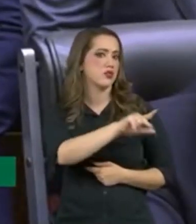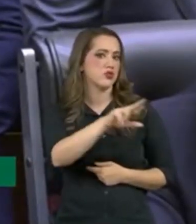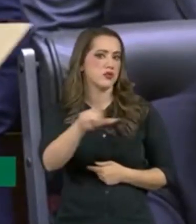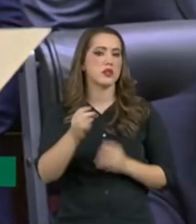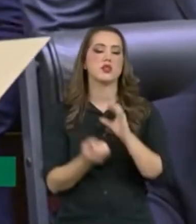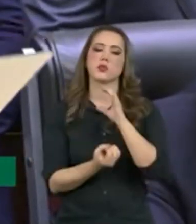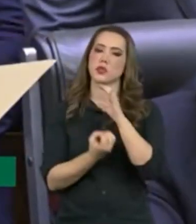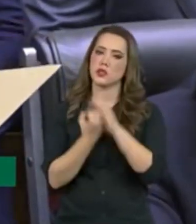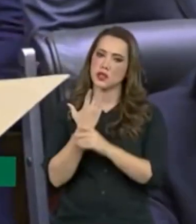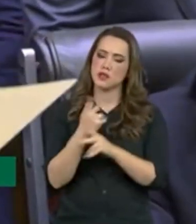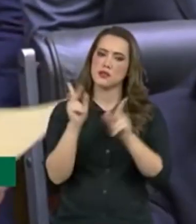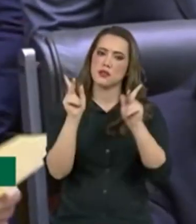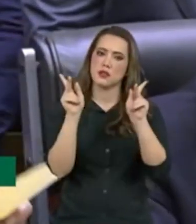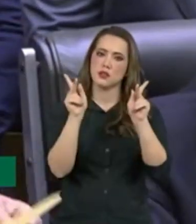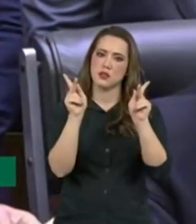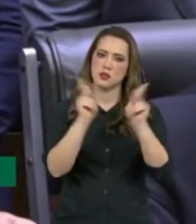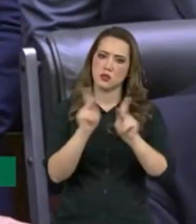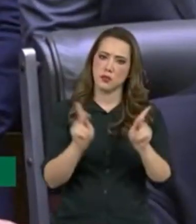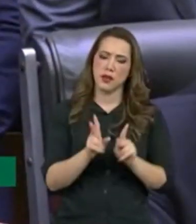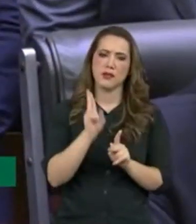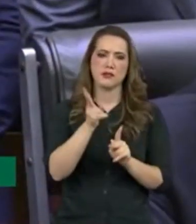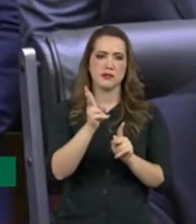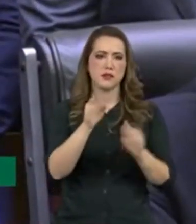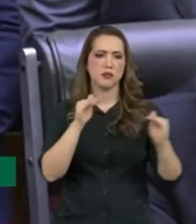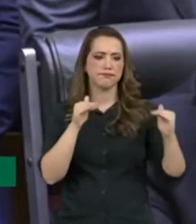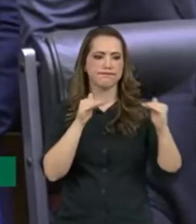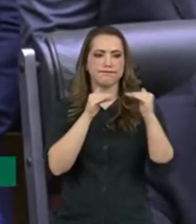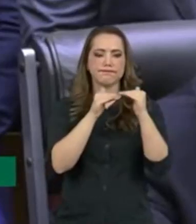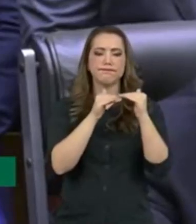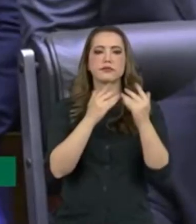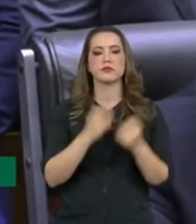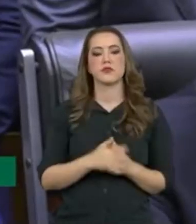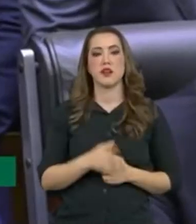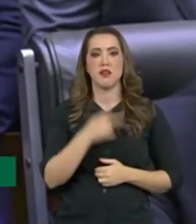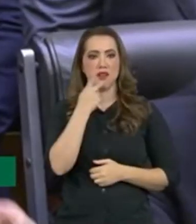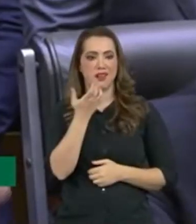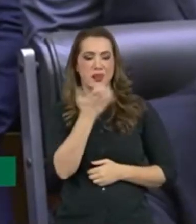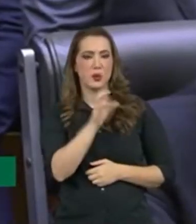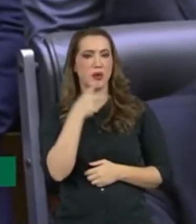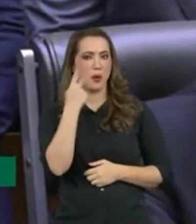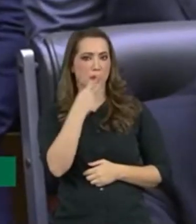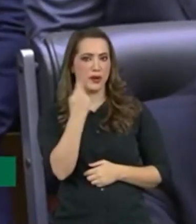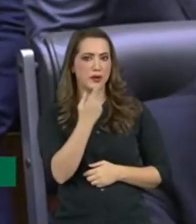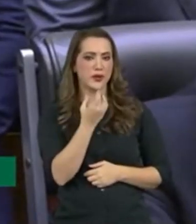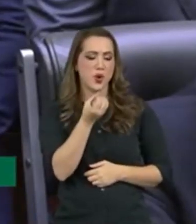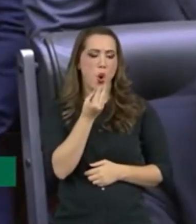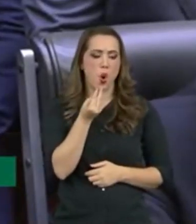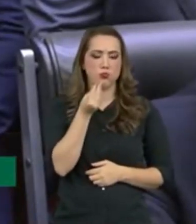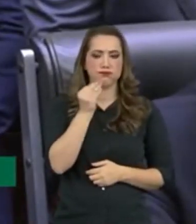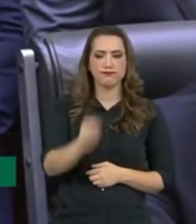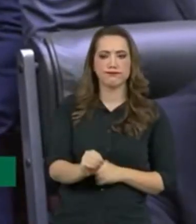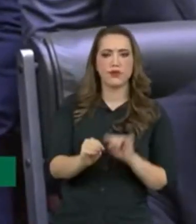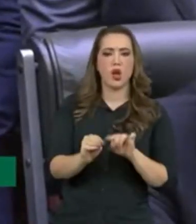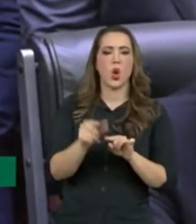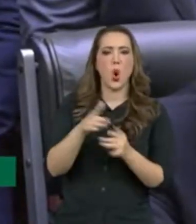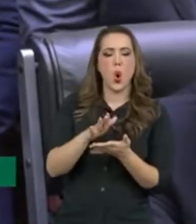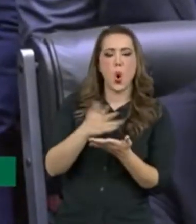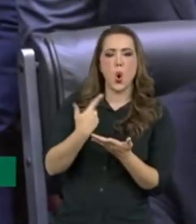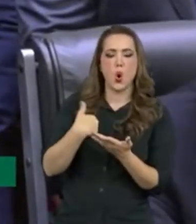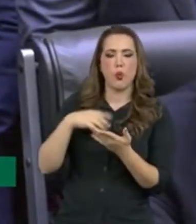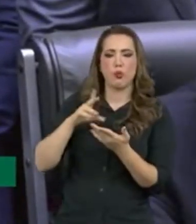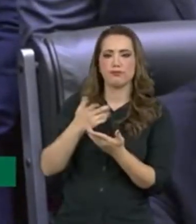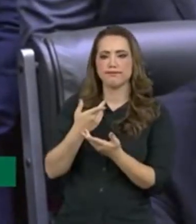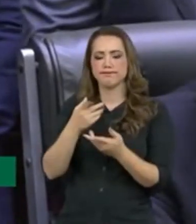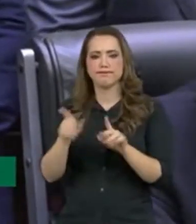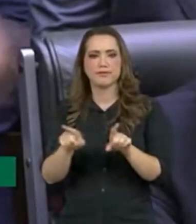construção pacífica de consenso. Negar a política e desvalorizá-la e criminalizá-la é